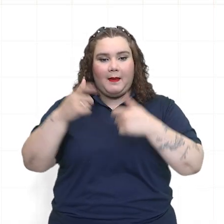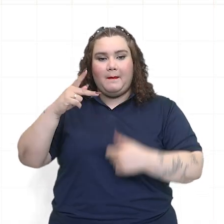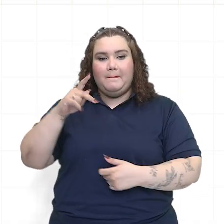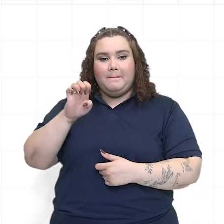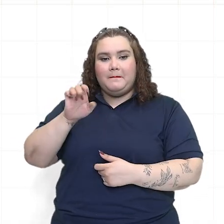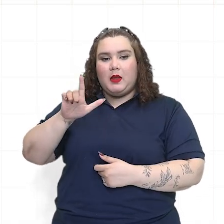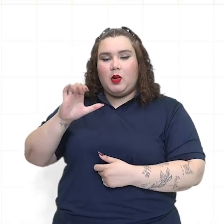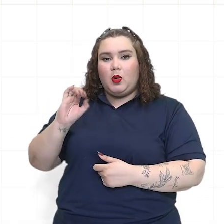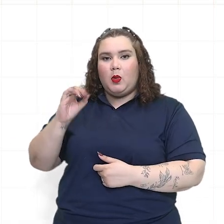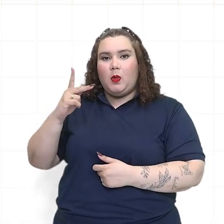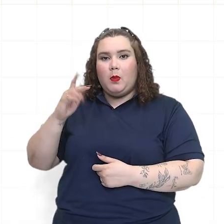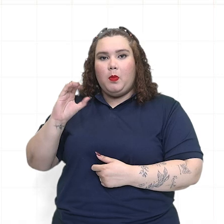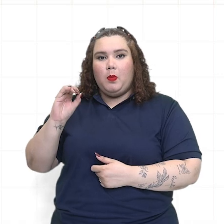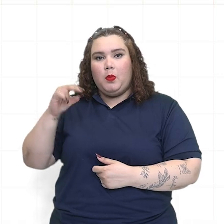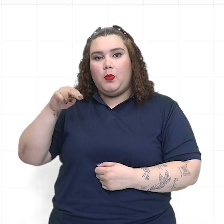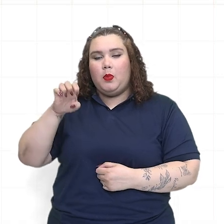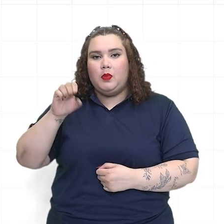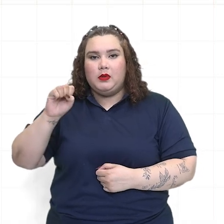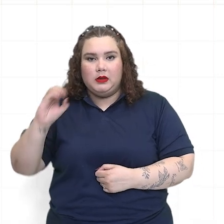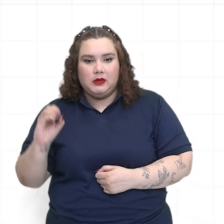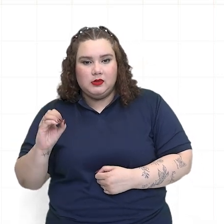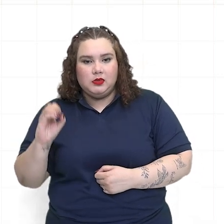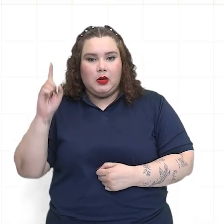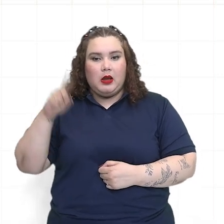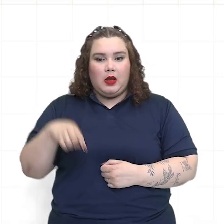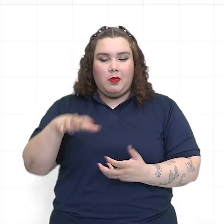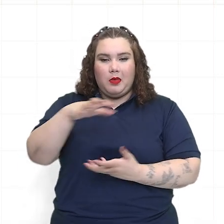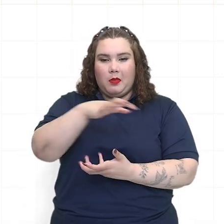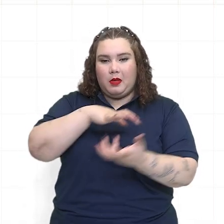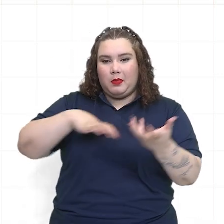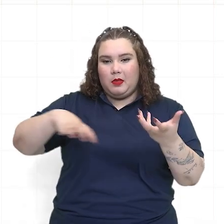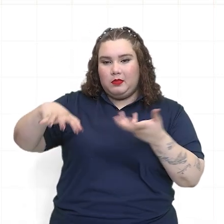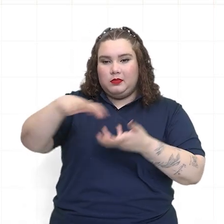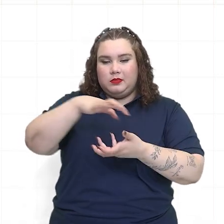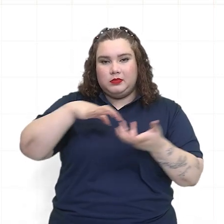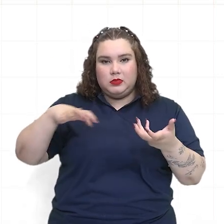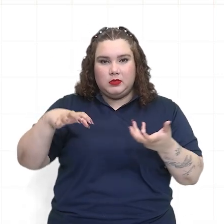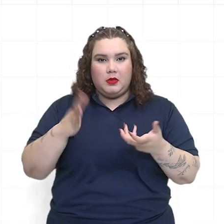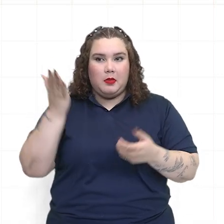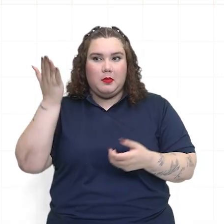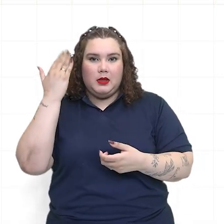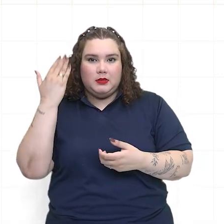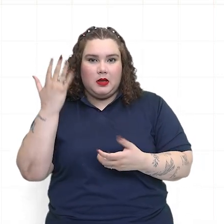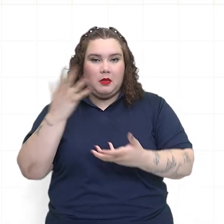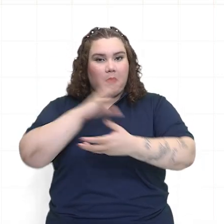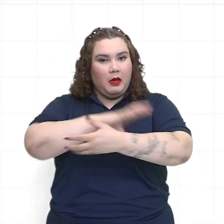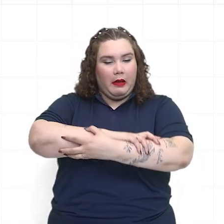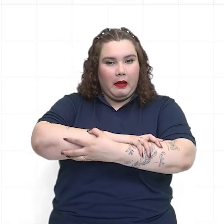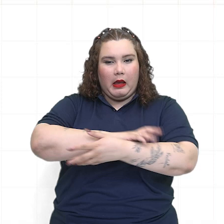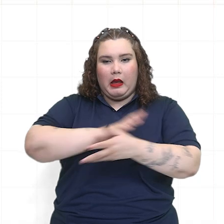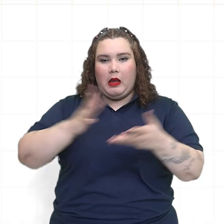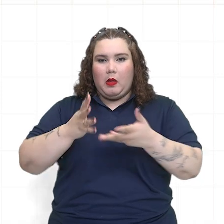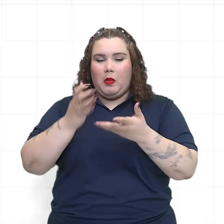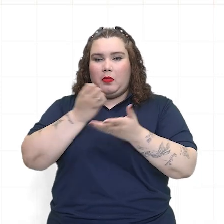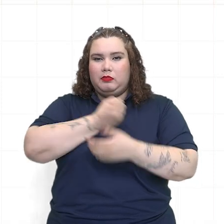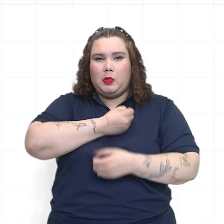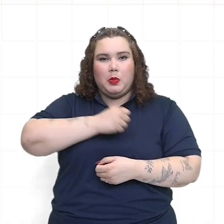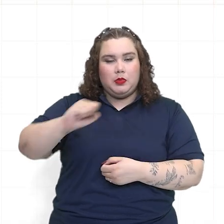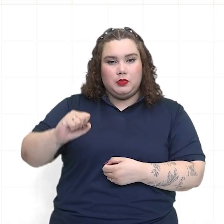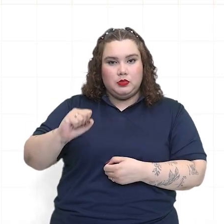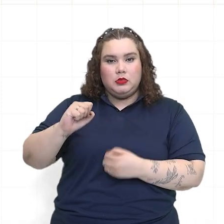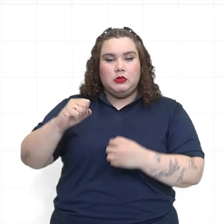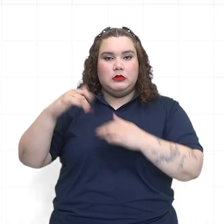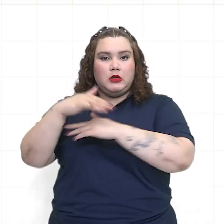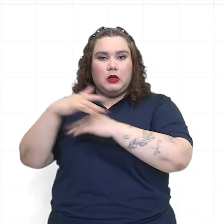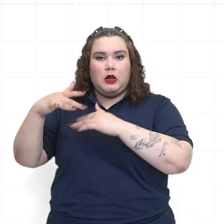que, né, vai ser um conflito de antigas aliadas, que eram Esparta e